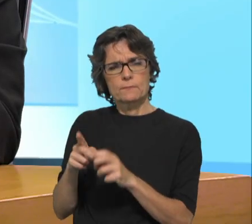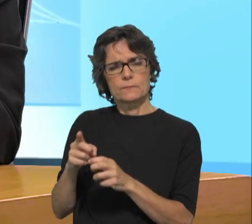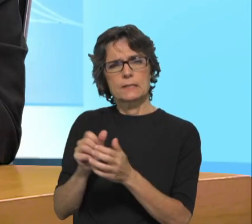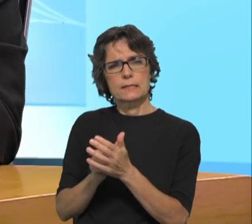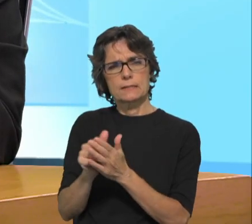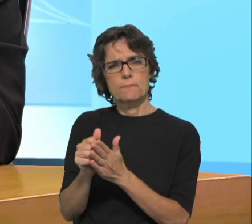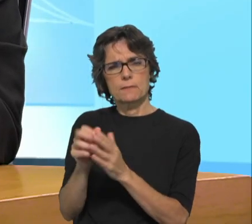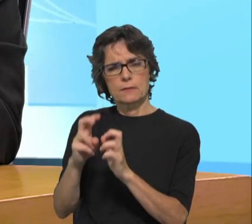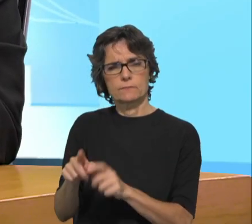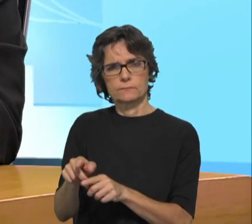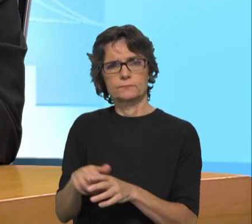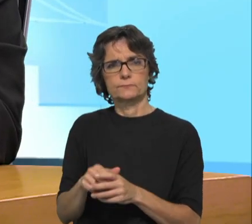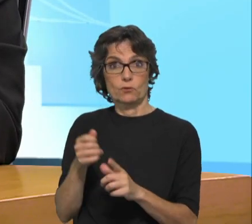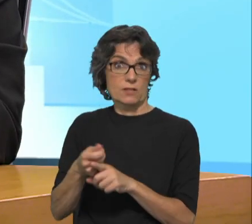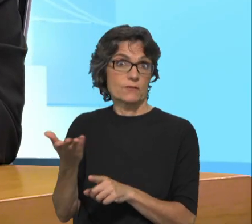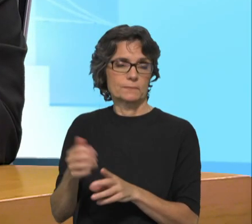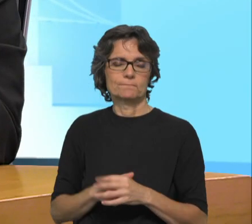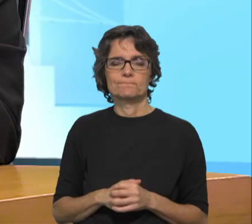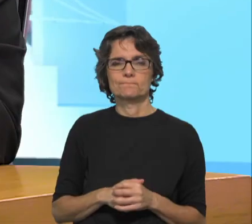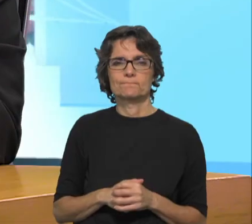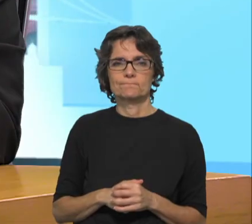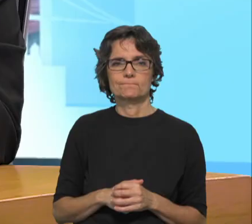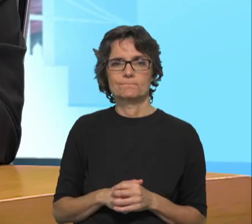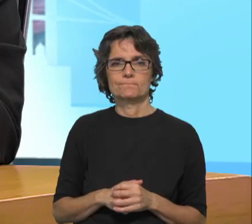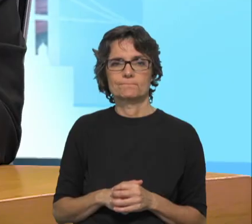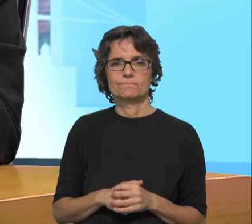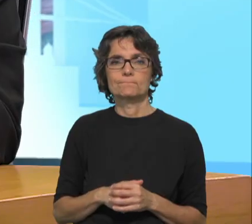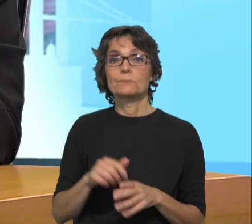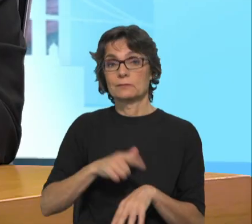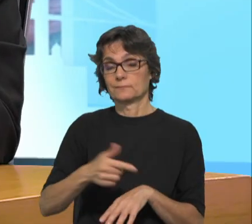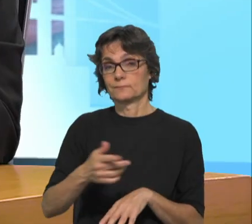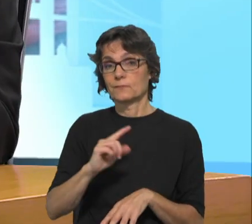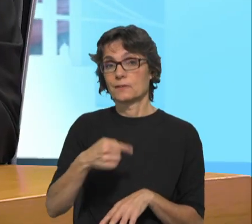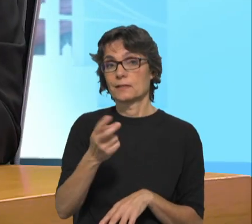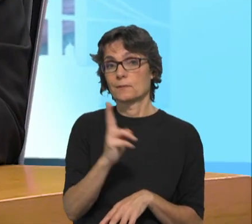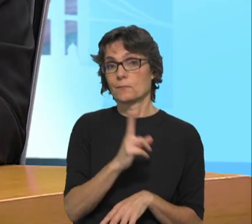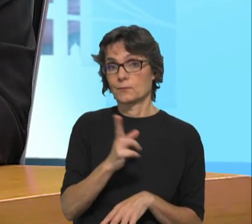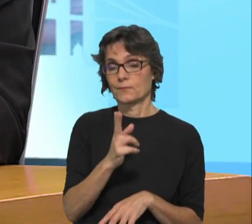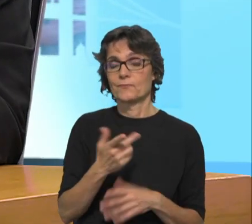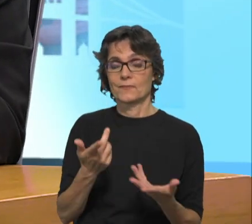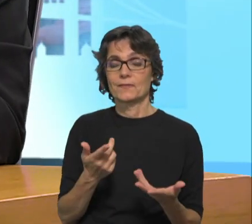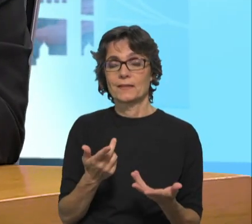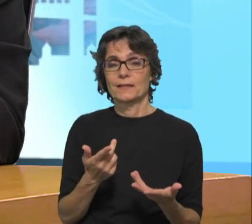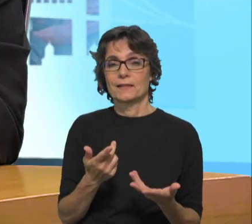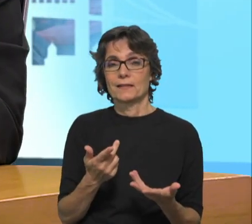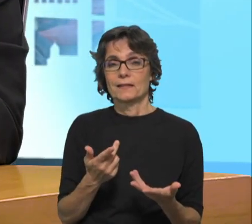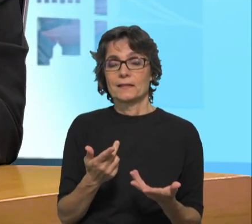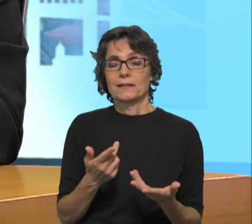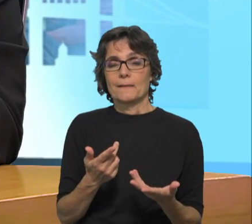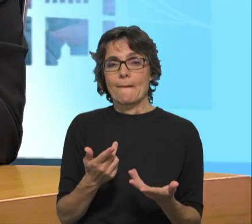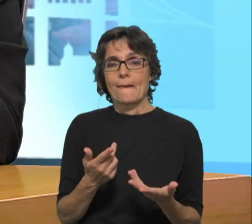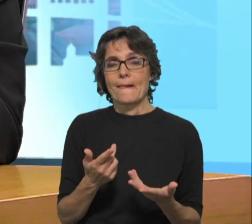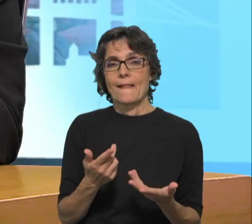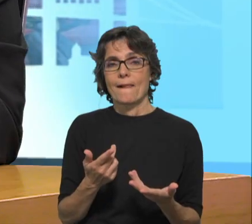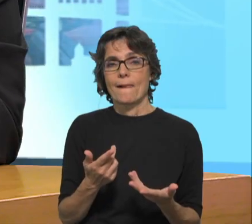Mesmo. Então, o Sr. Bispo, de facto, passado este momento da Jornada Mundial... Dom João Marcos, sim. Passado o momento da Jornada Mundial da